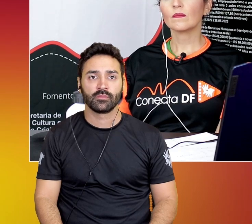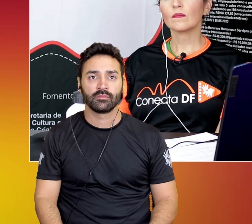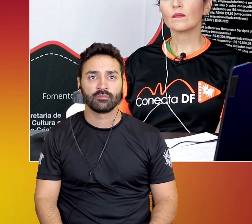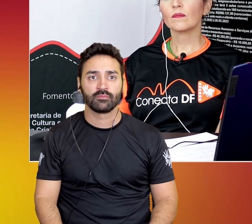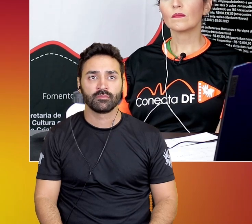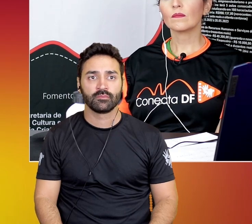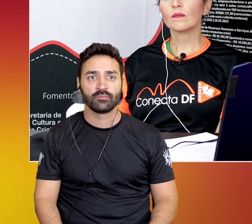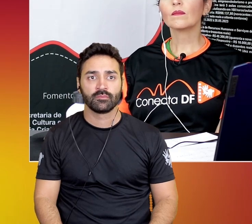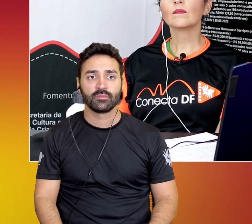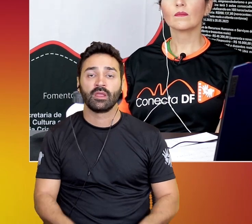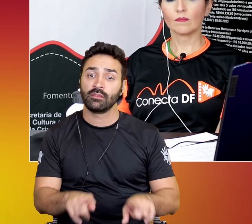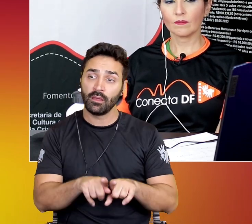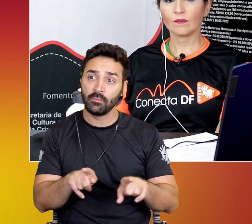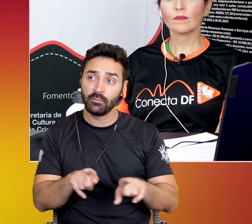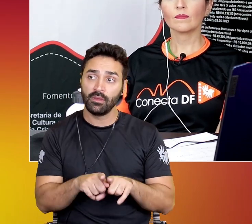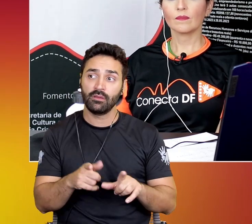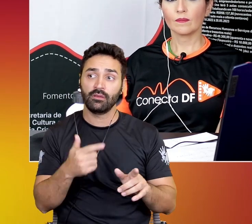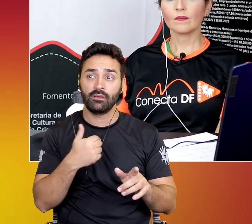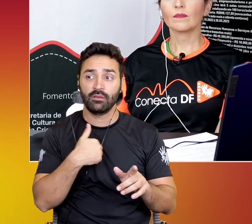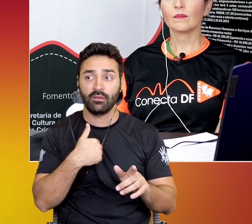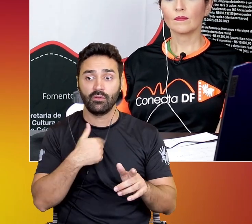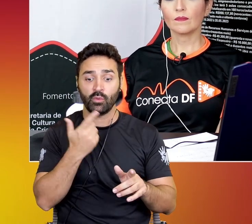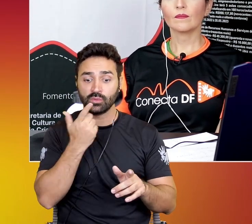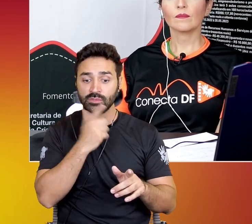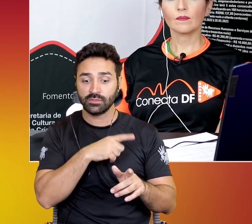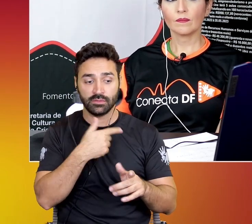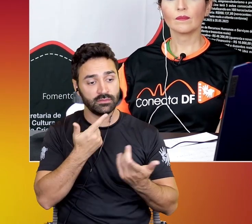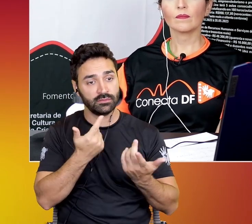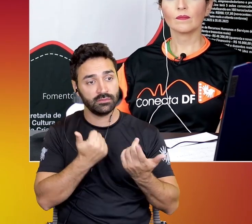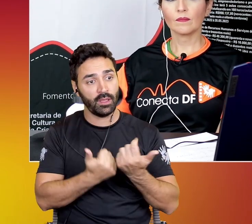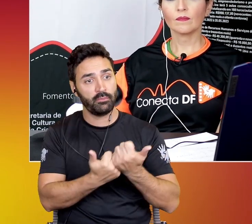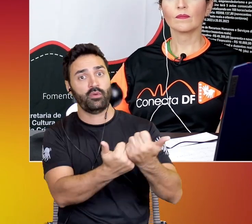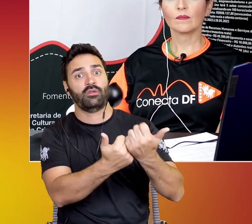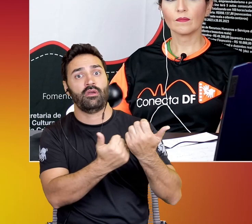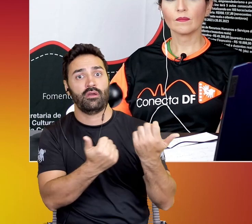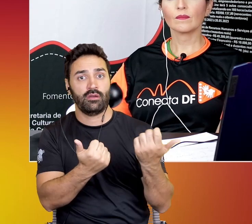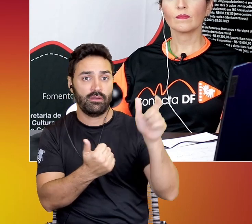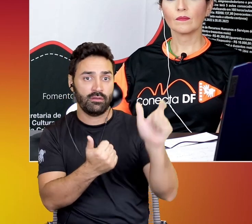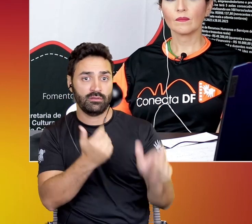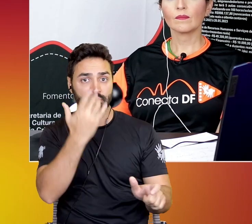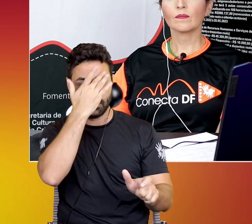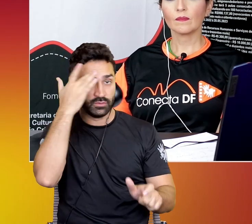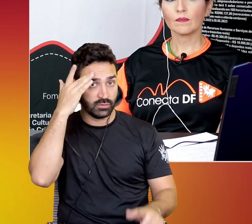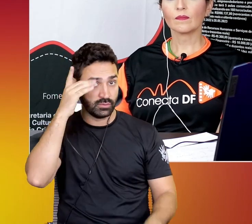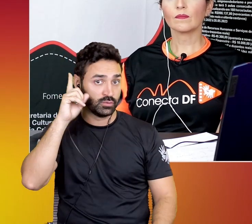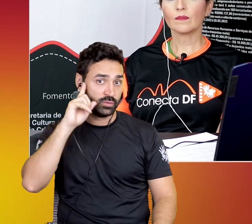ser útil para essas pessoas, principalmente com surdez.